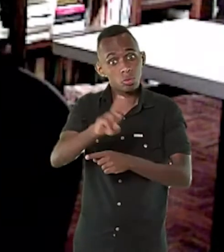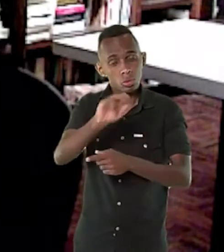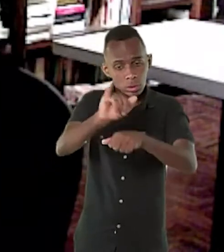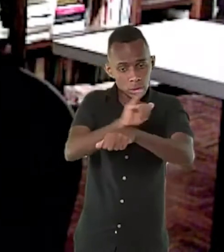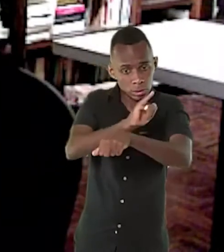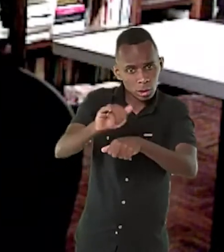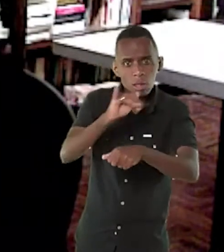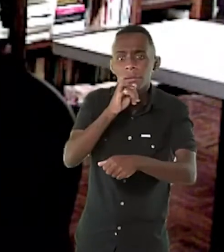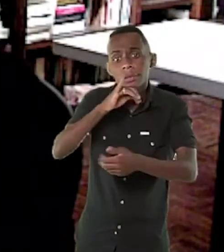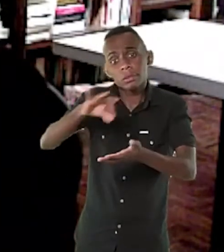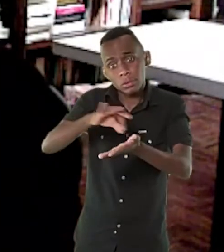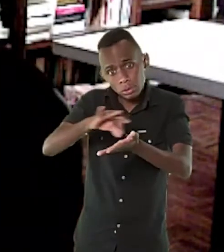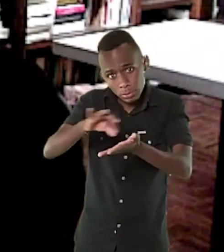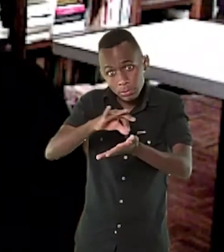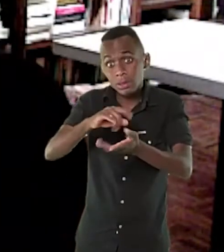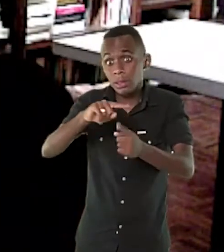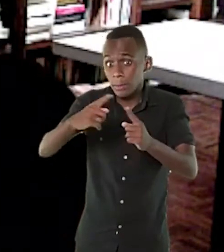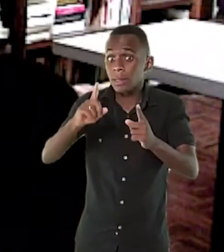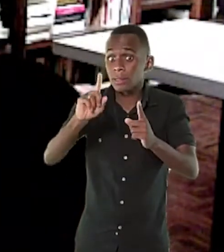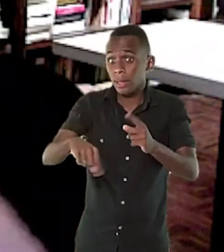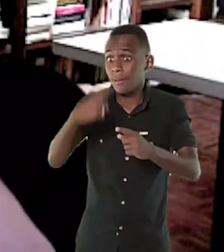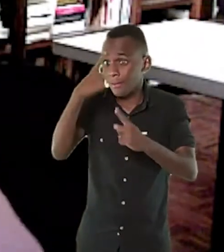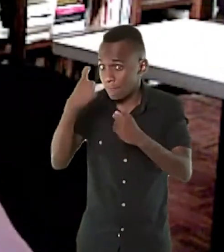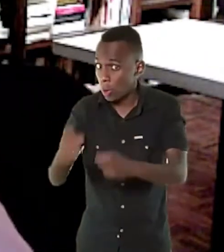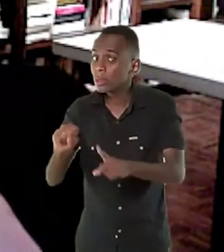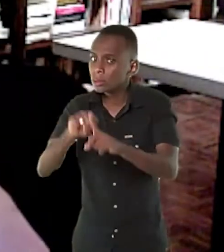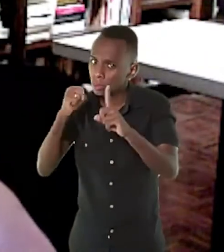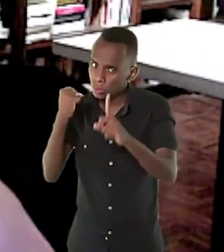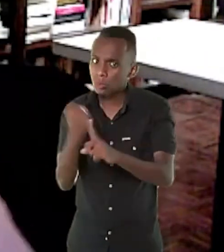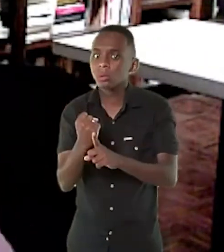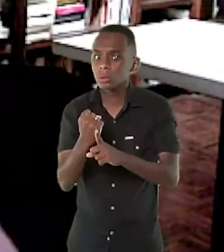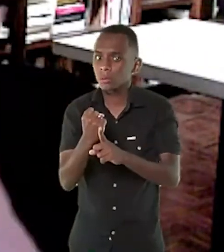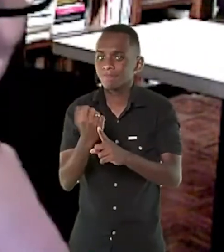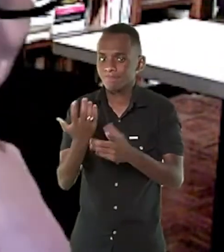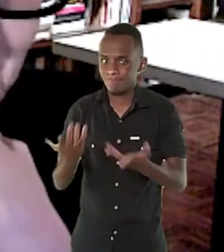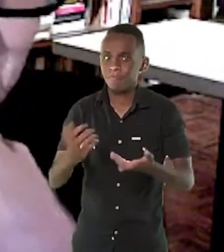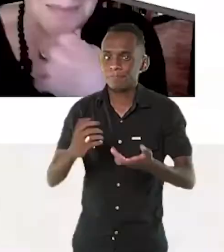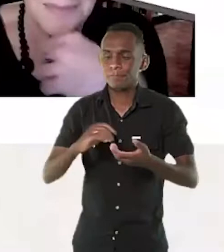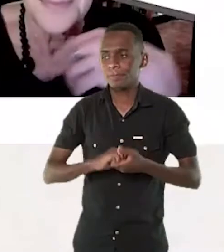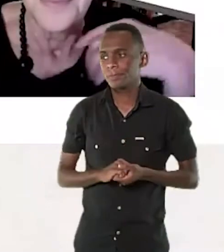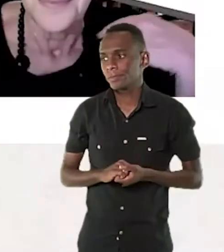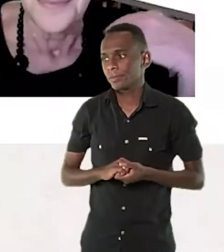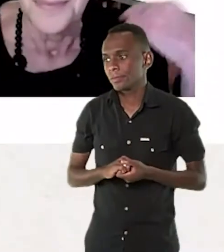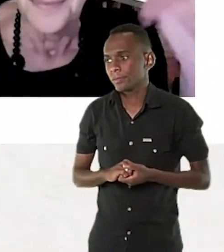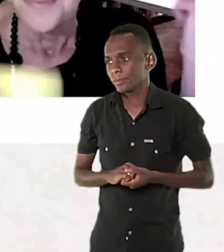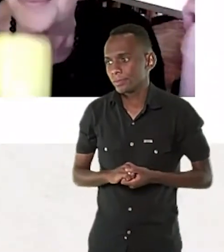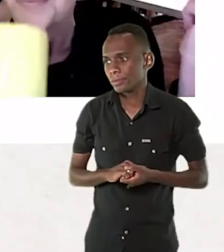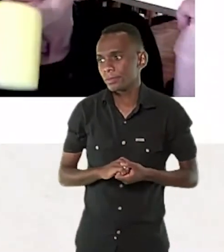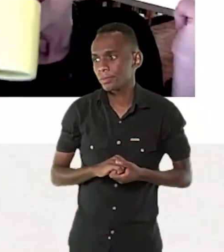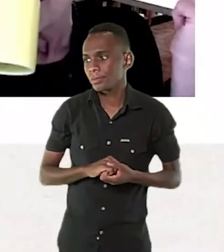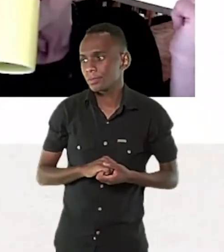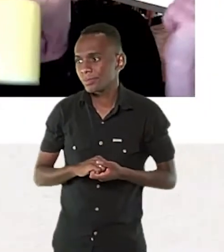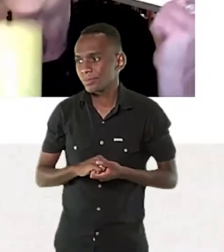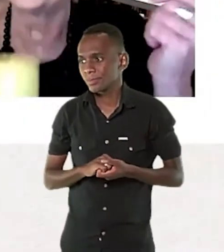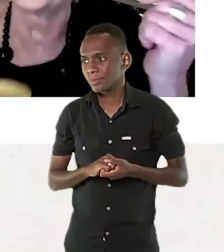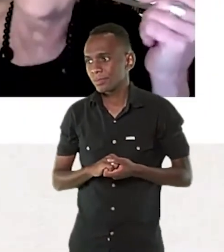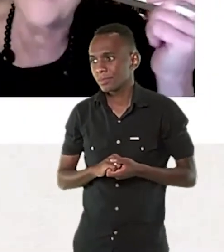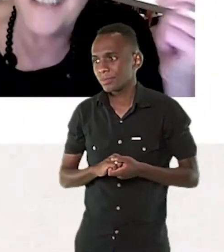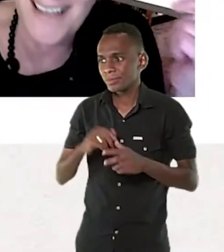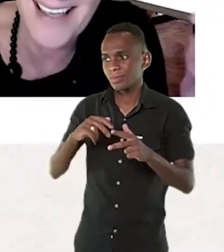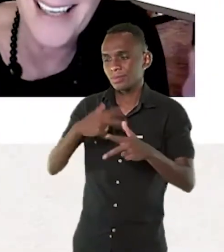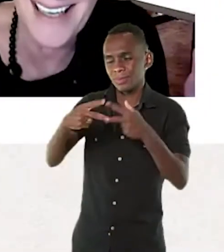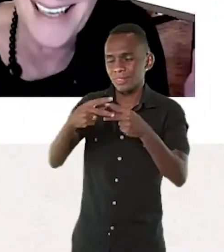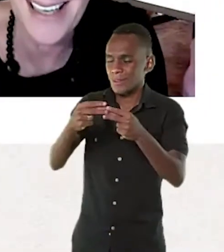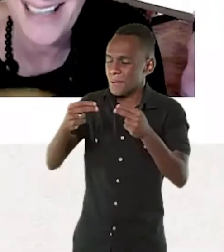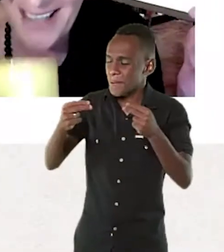nova forma de violência social. E George Orwell está presente, como diz